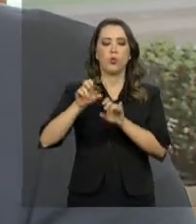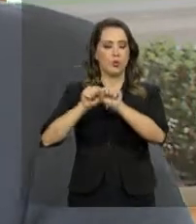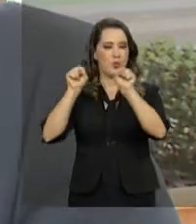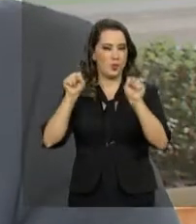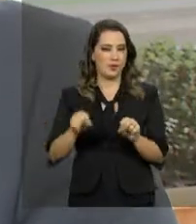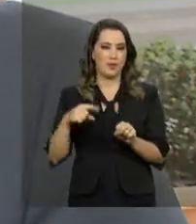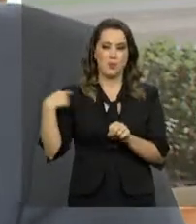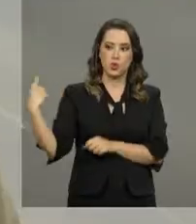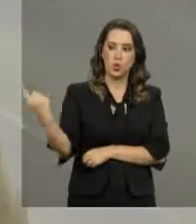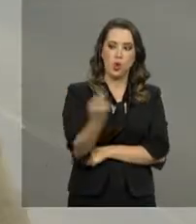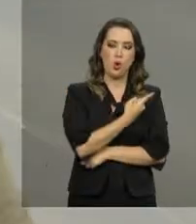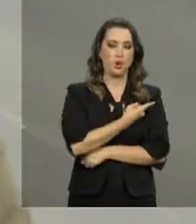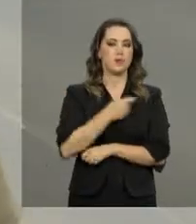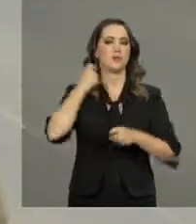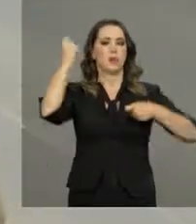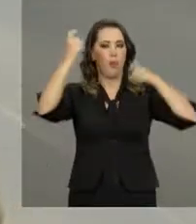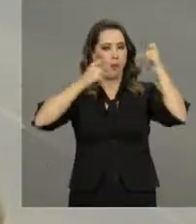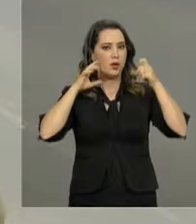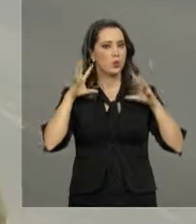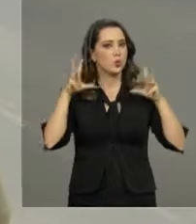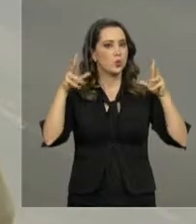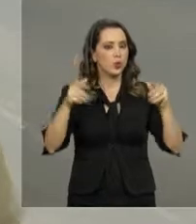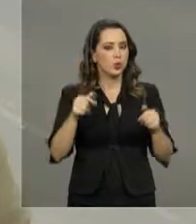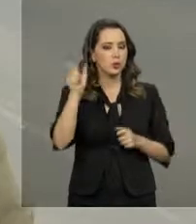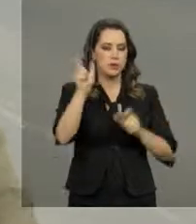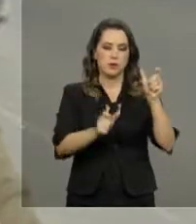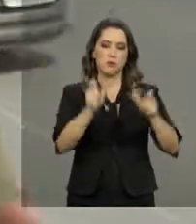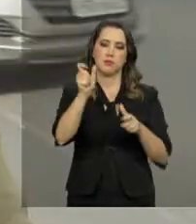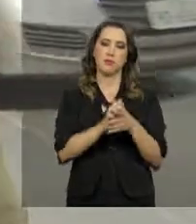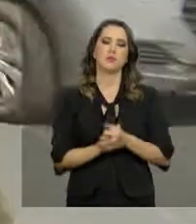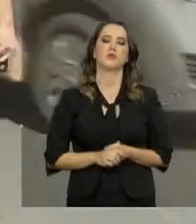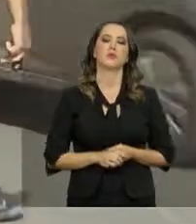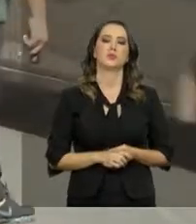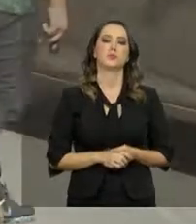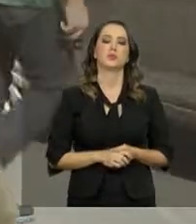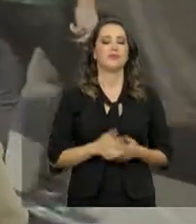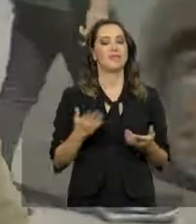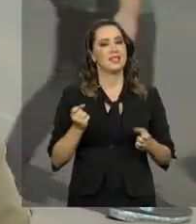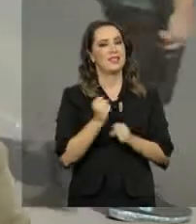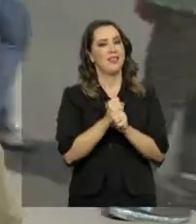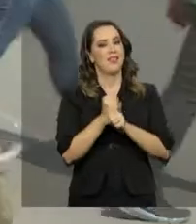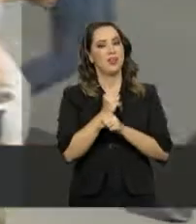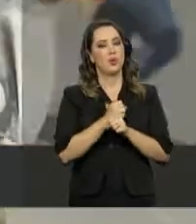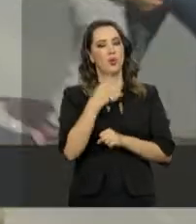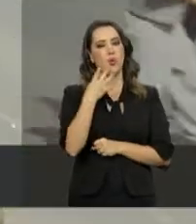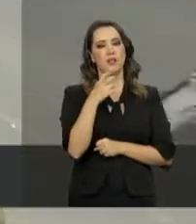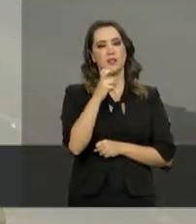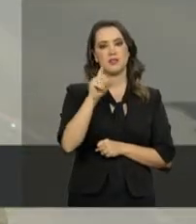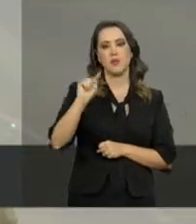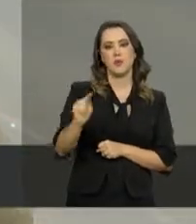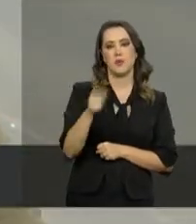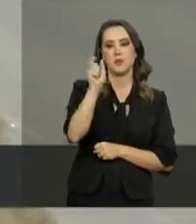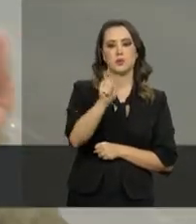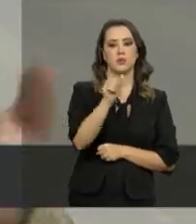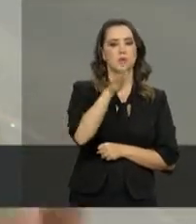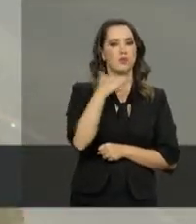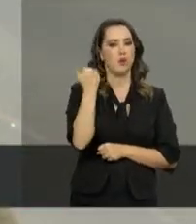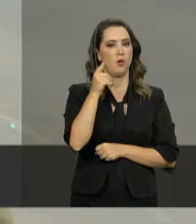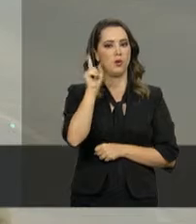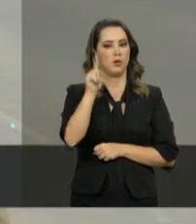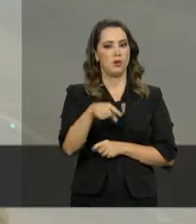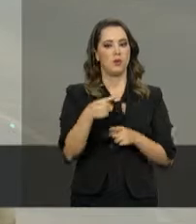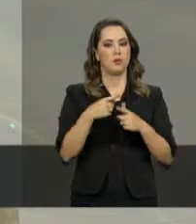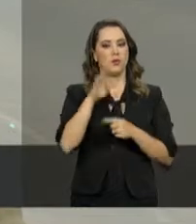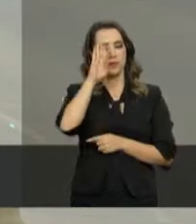mas somos todos nós a cada no brasil pede 45 mil pessoas vítimas de acidente de trânsito é a principal